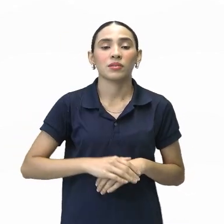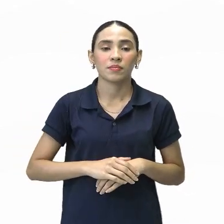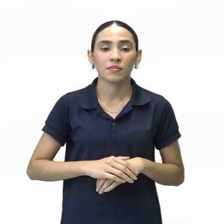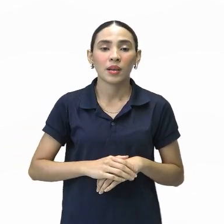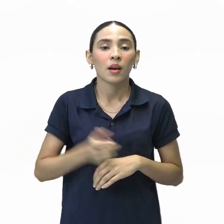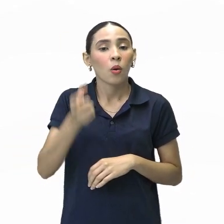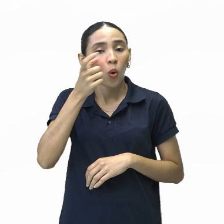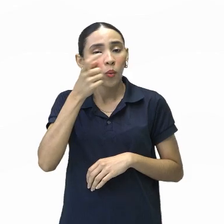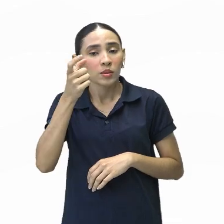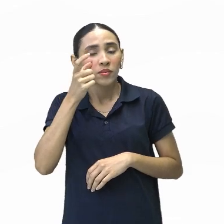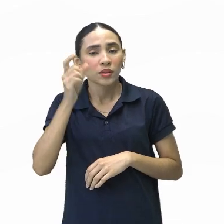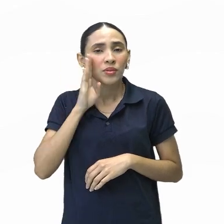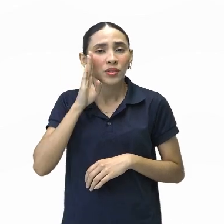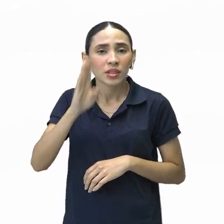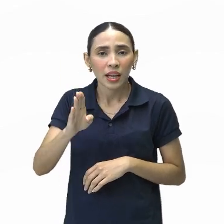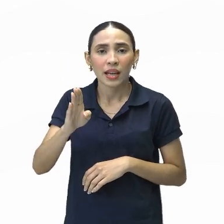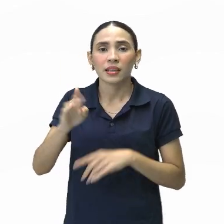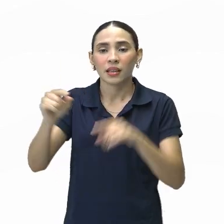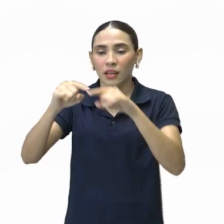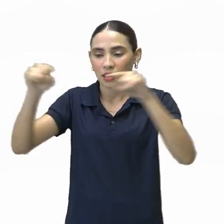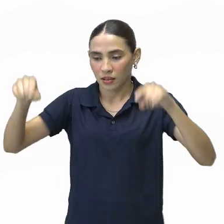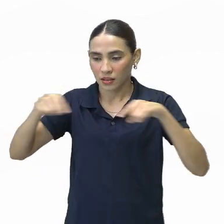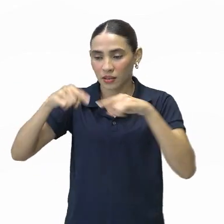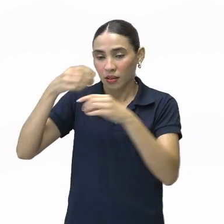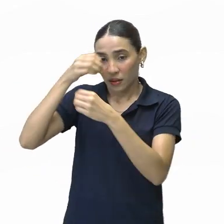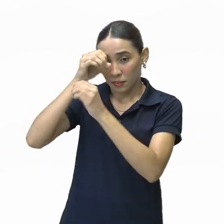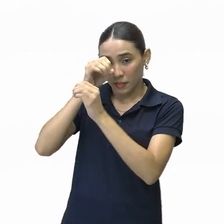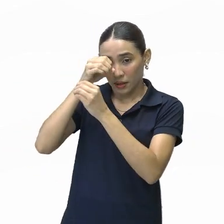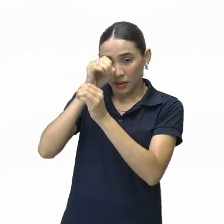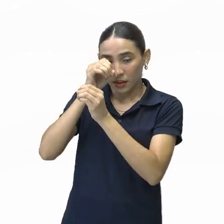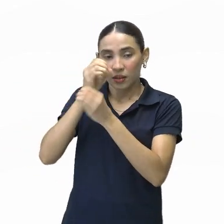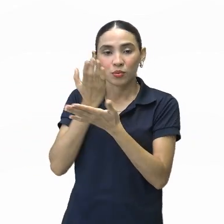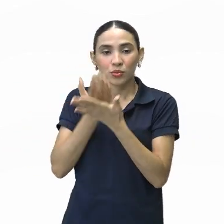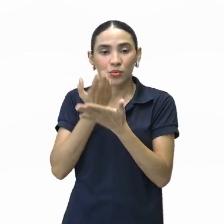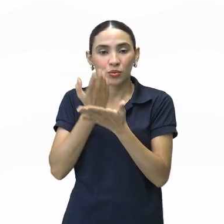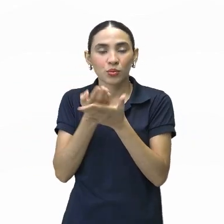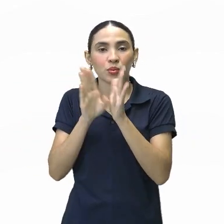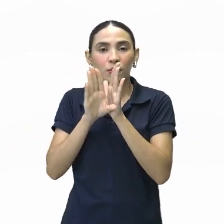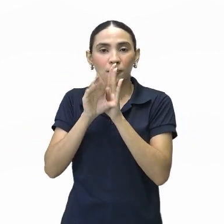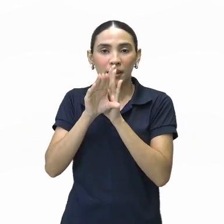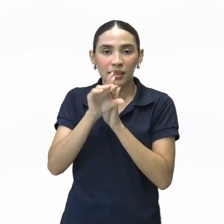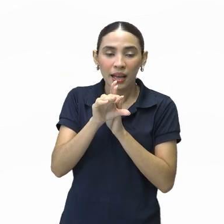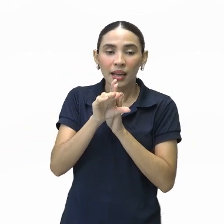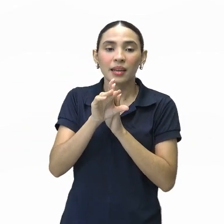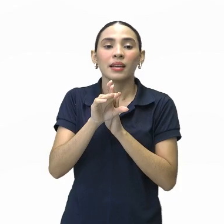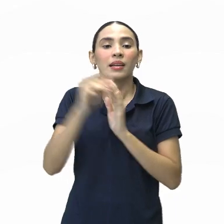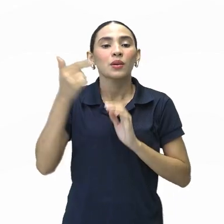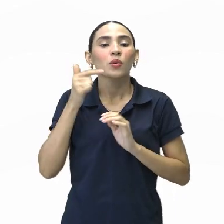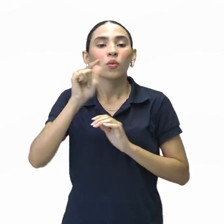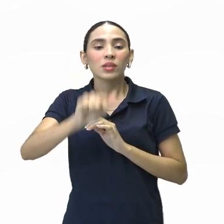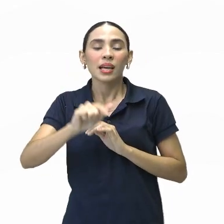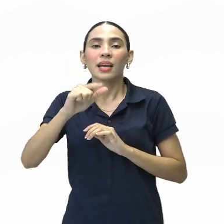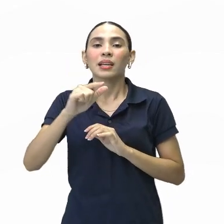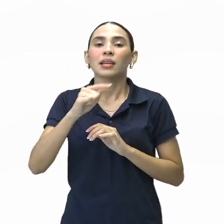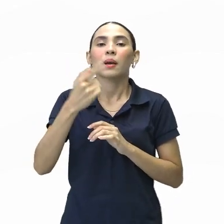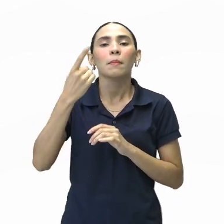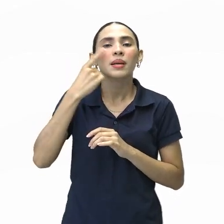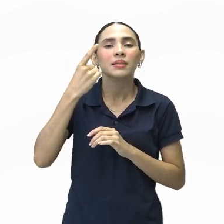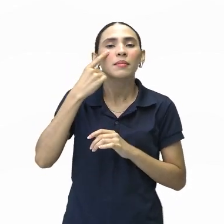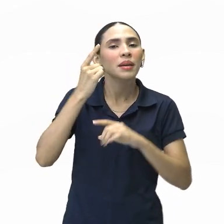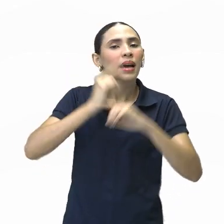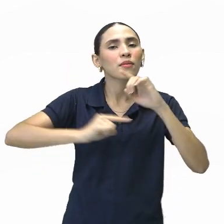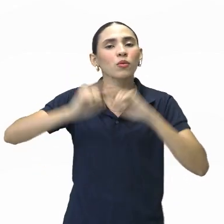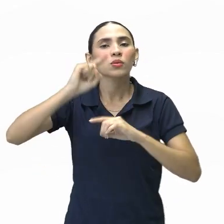exemplo, a observação direta em laboratório, onde se faz o estudo de bactérias e se consegue observar a